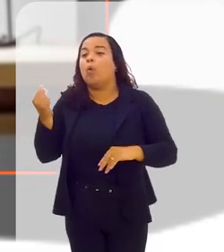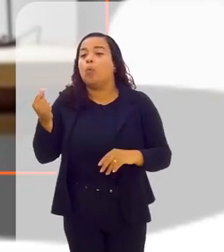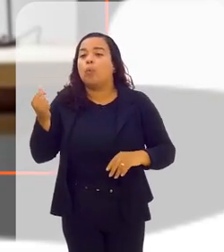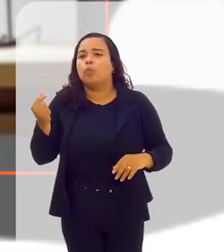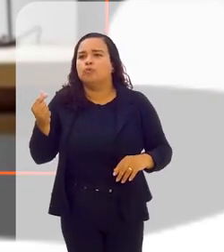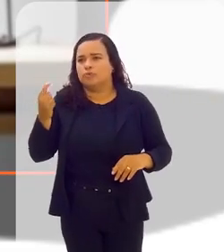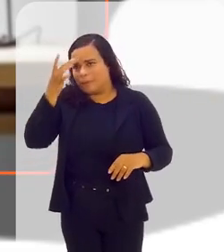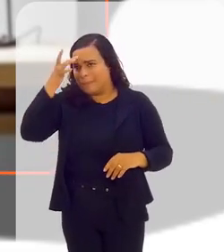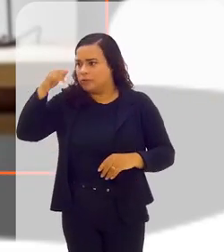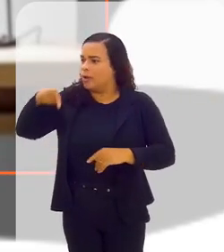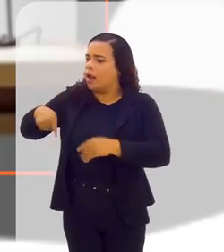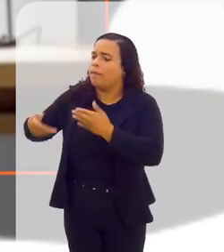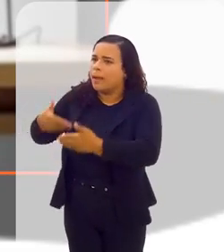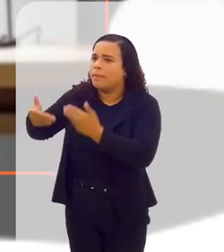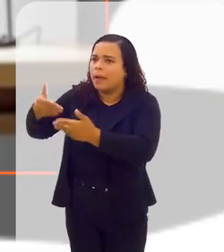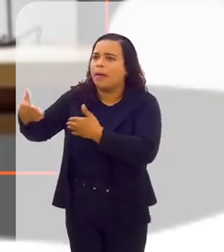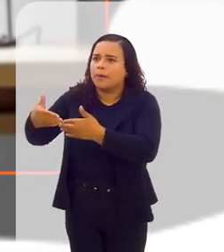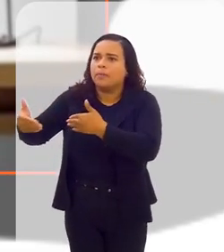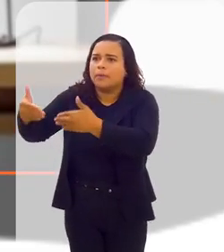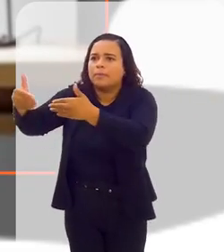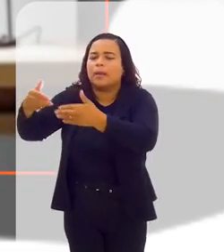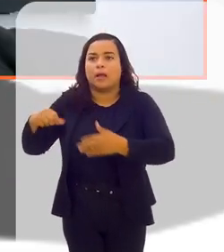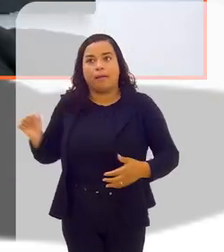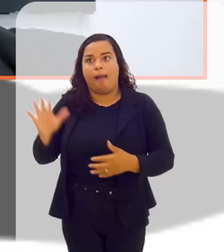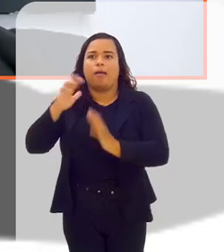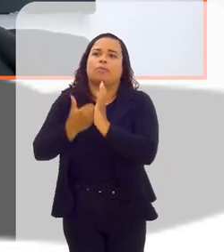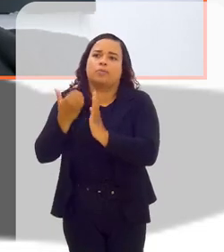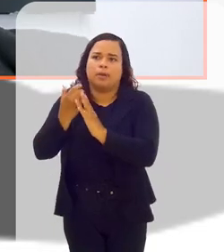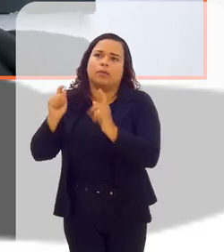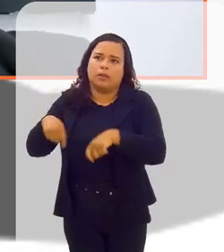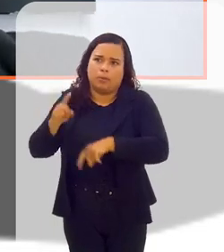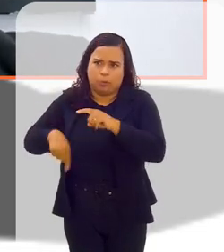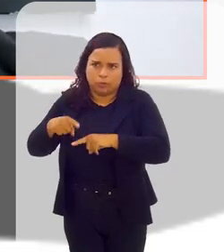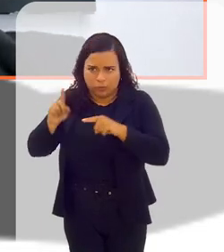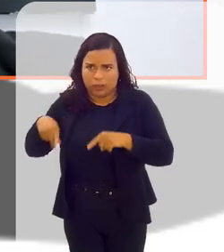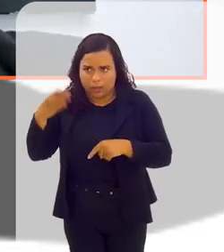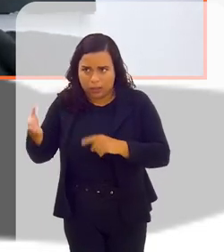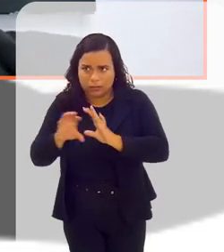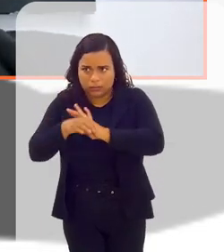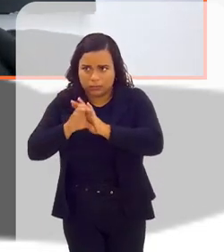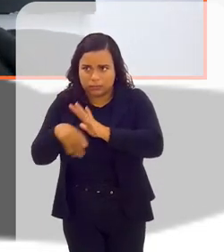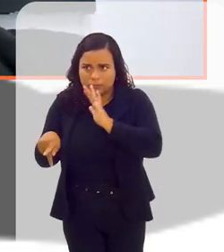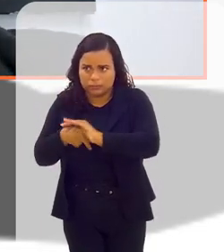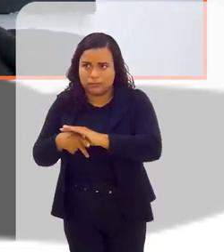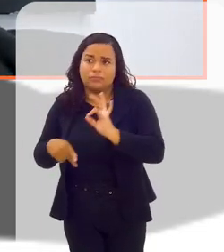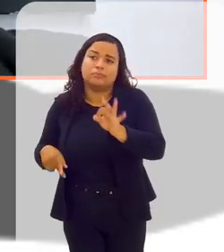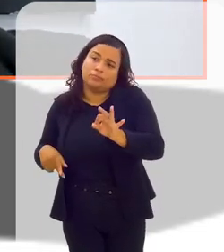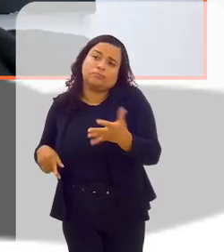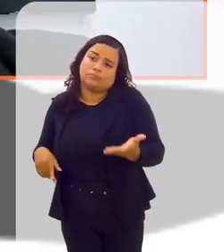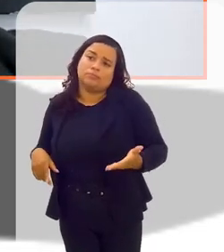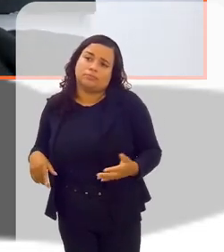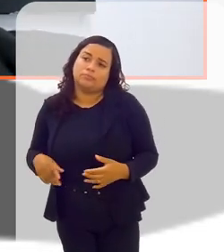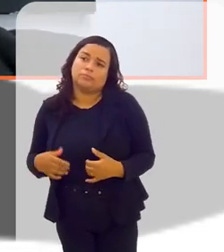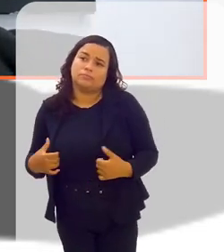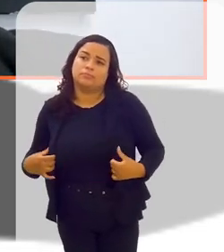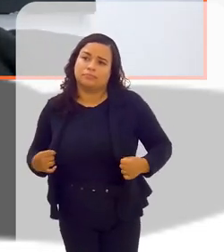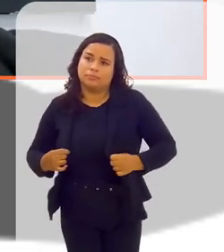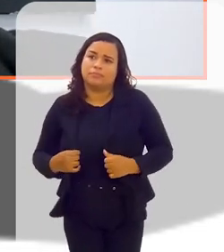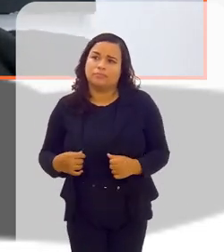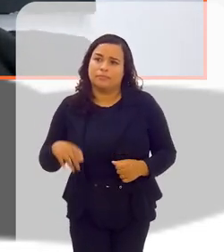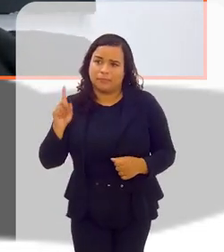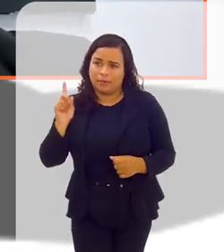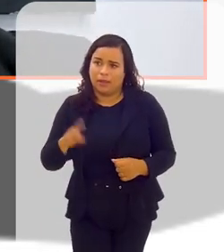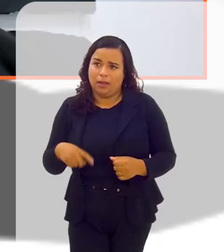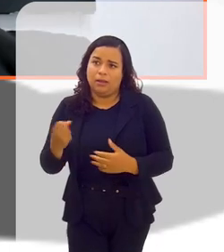custo dessa galera enorme da cadeia que aumenta o preço barbaramente do produto. É esse o conceito?